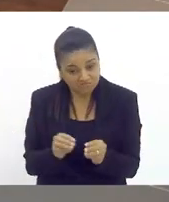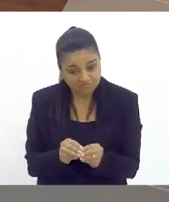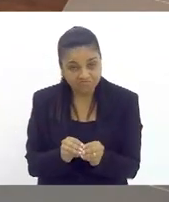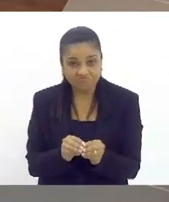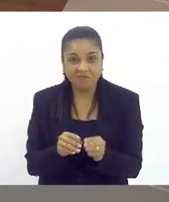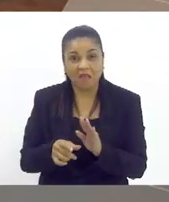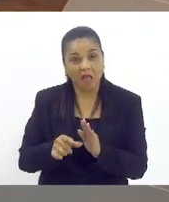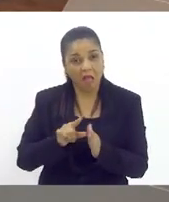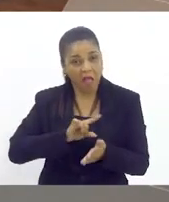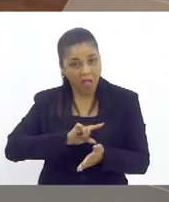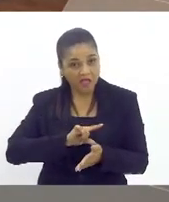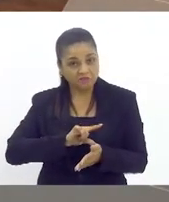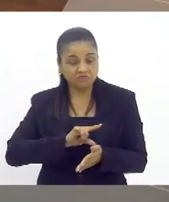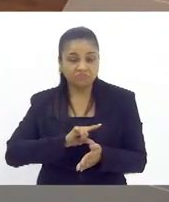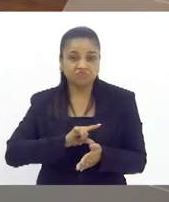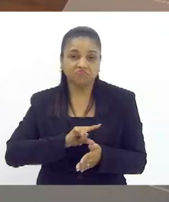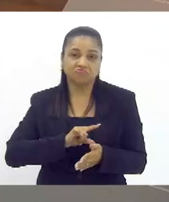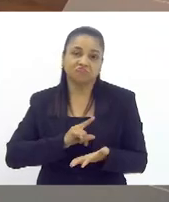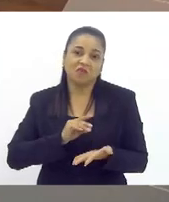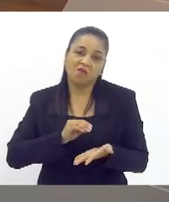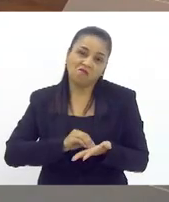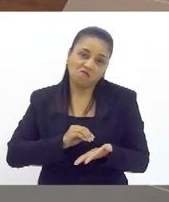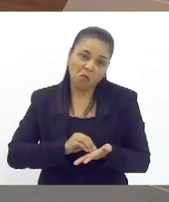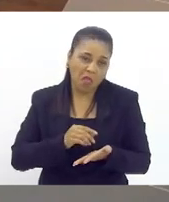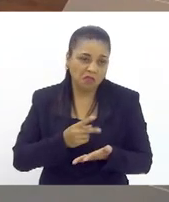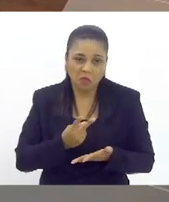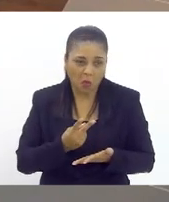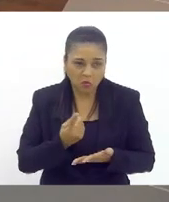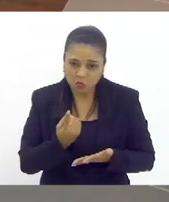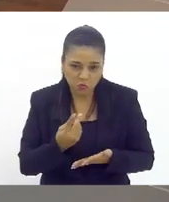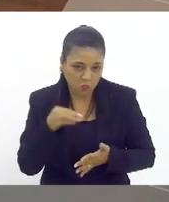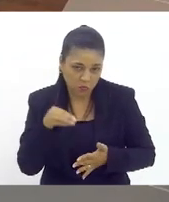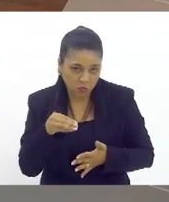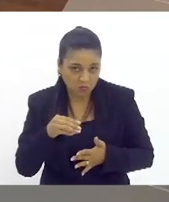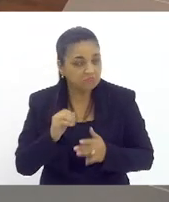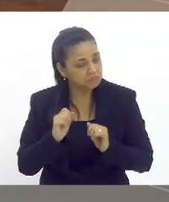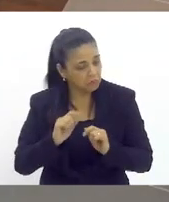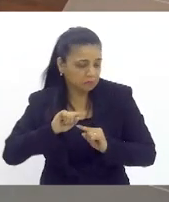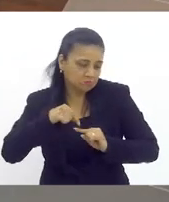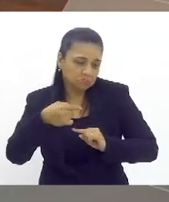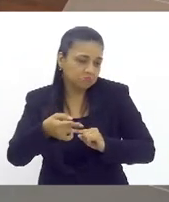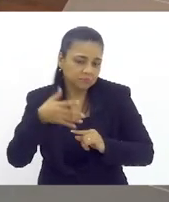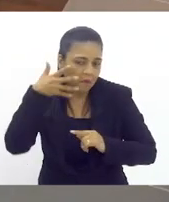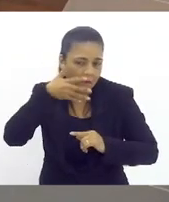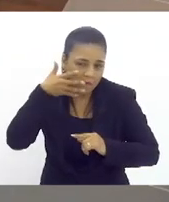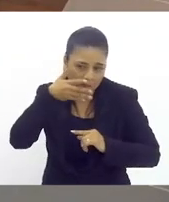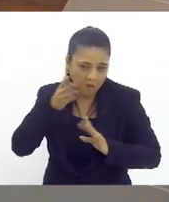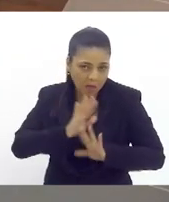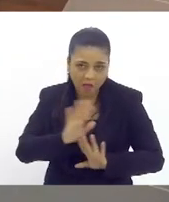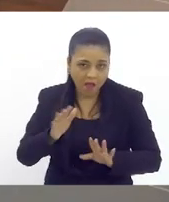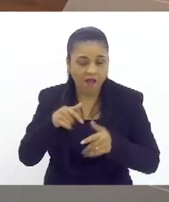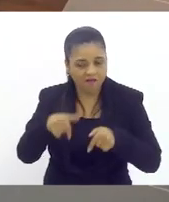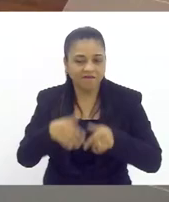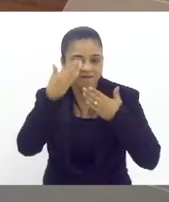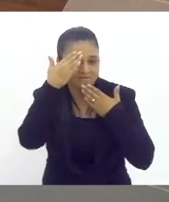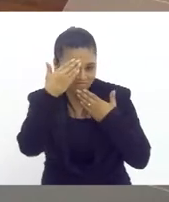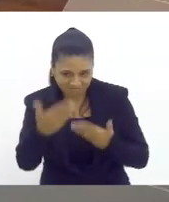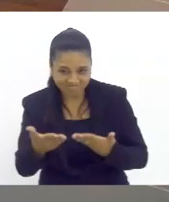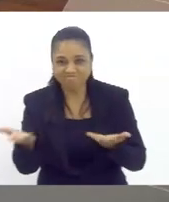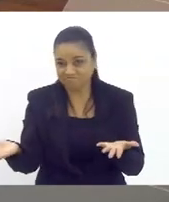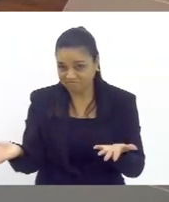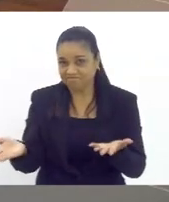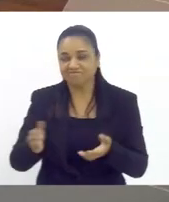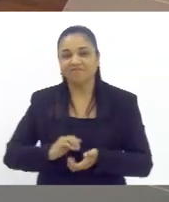e reservar para falar mais adiante alguma coisa também vale e a casa que agradece então